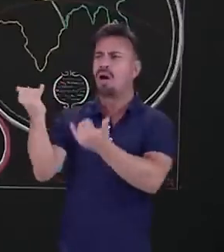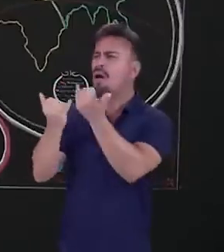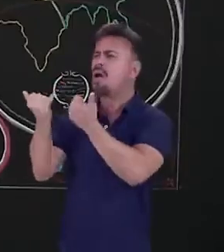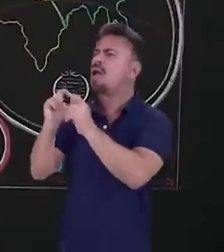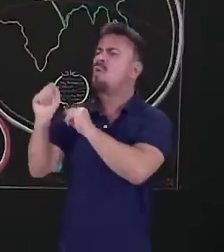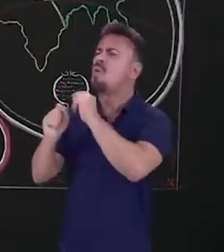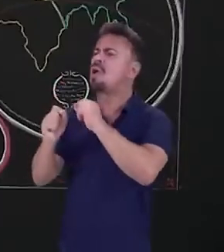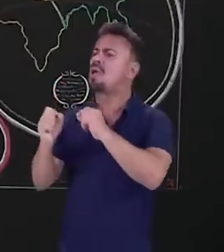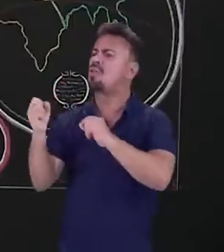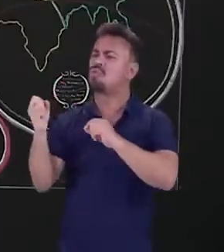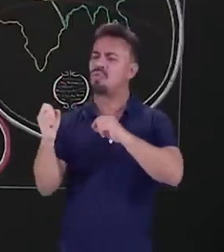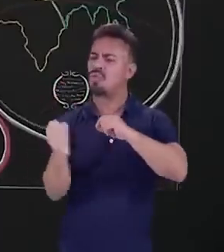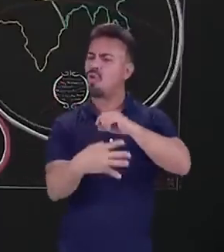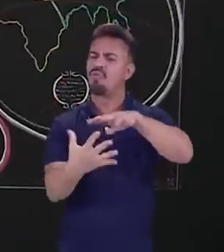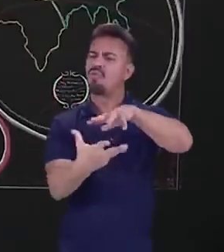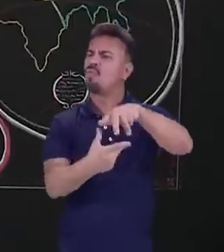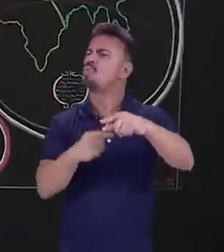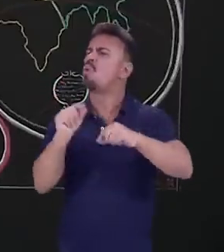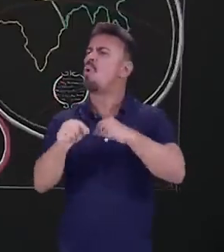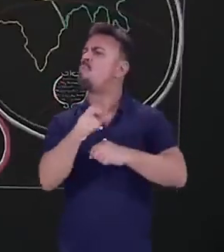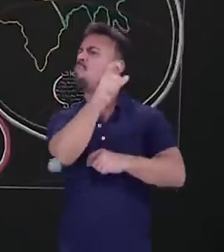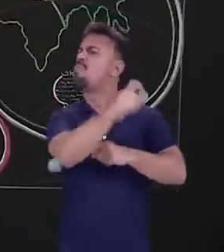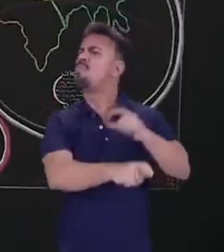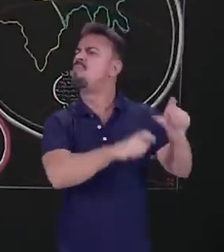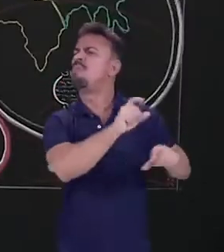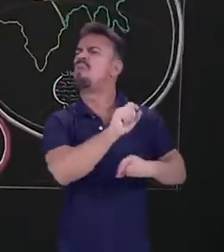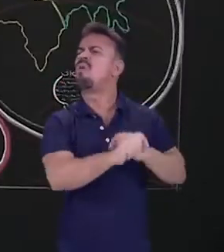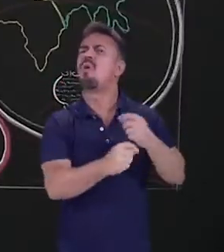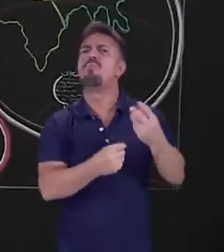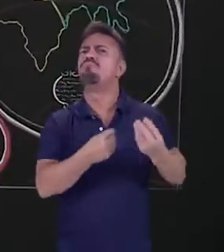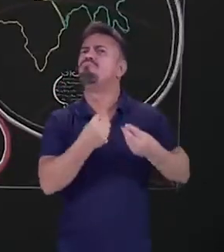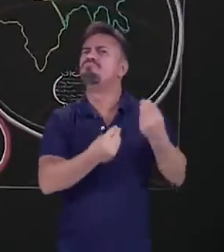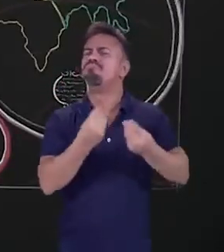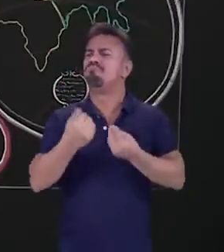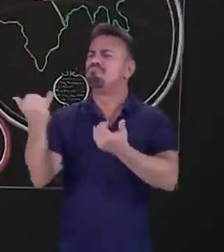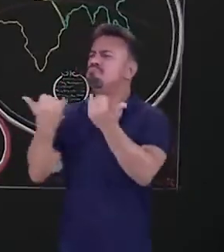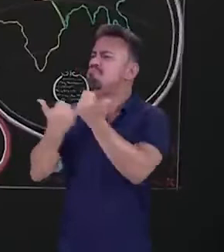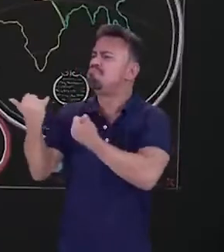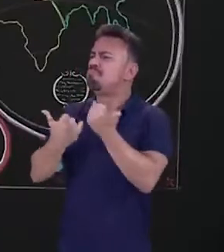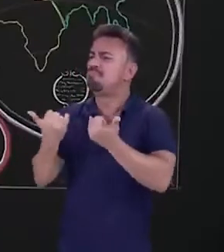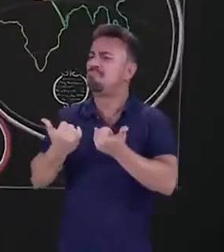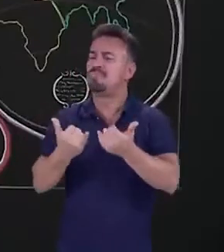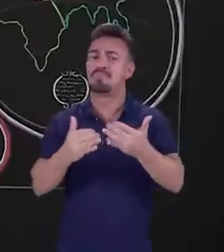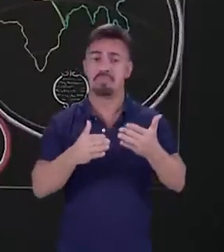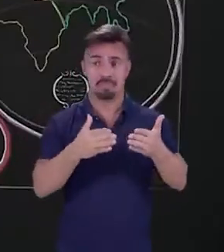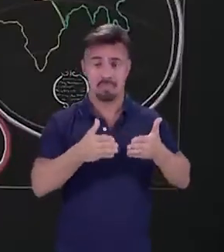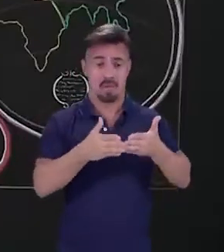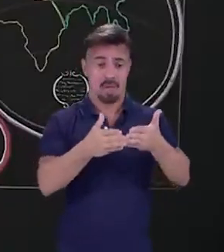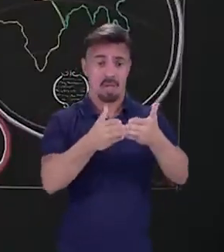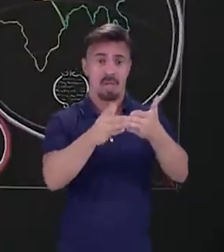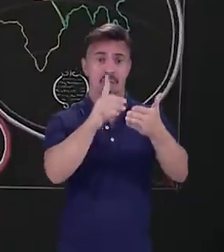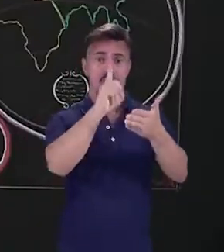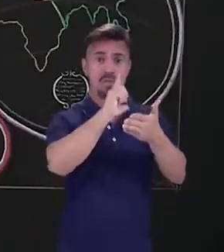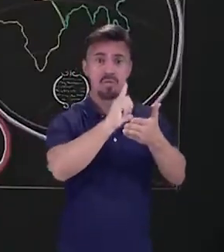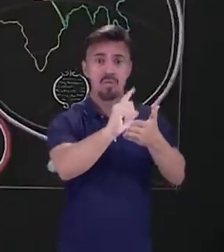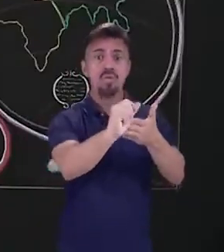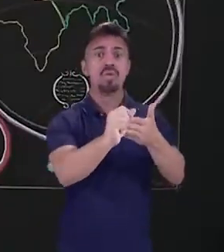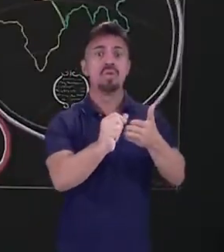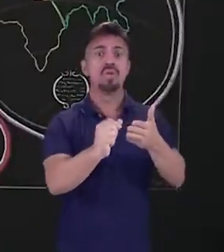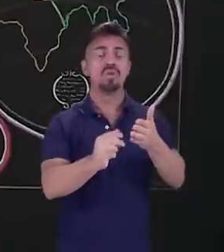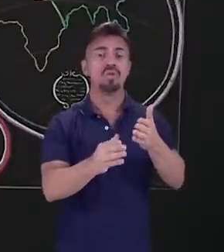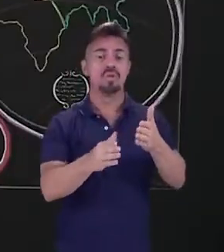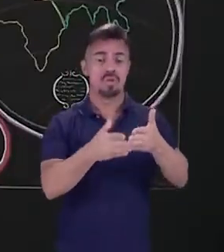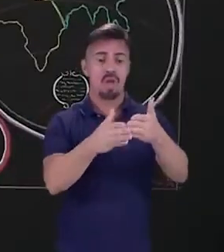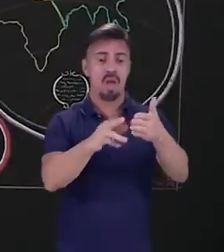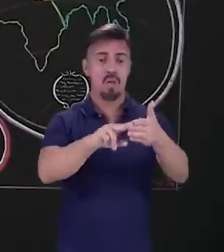que era esse mundo novo, como é que eram diferentes essas pessoas, e também os relatos dos navegantes. Muitos daqueles que se atiravam ao